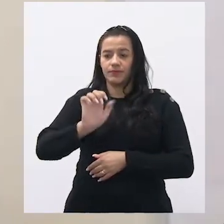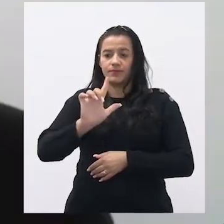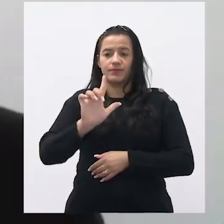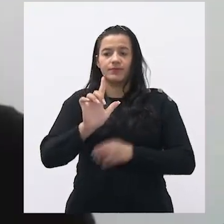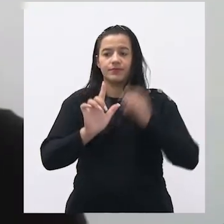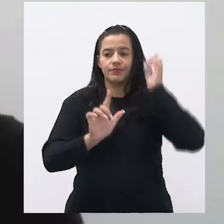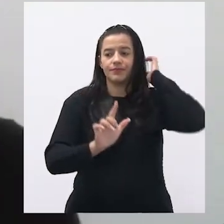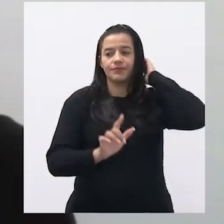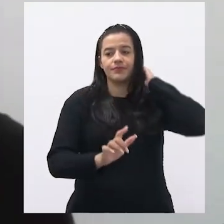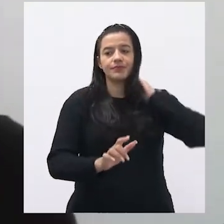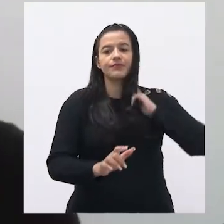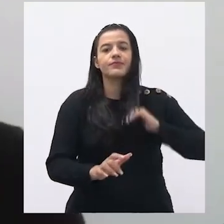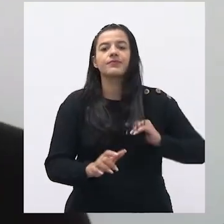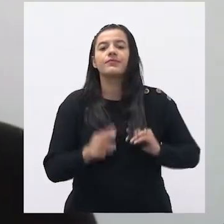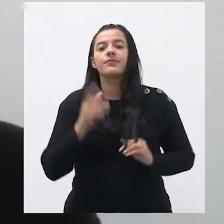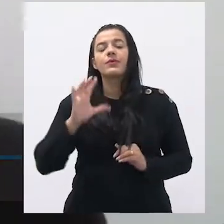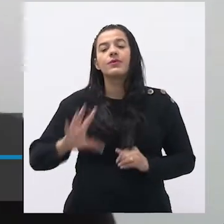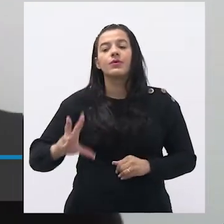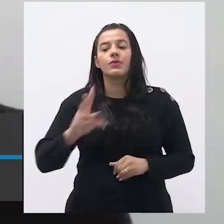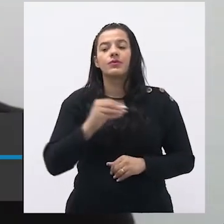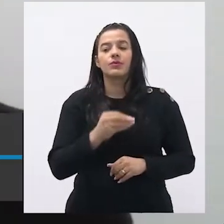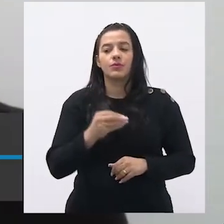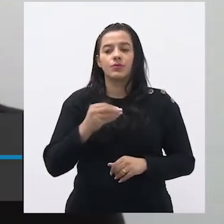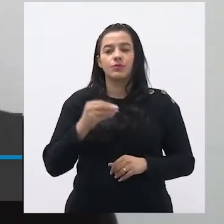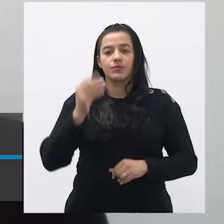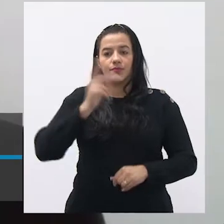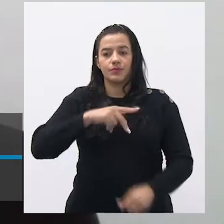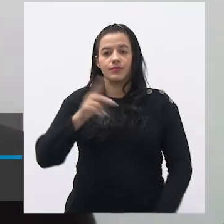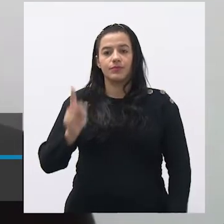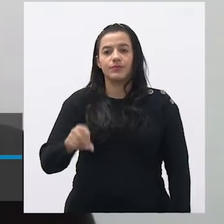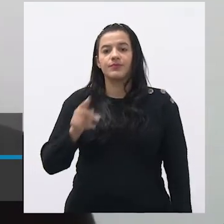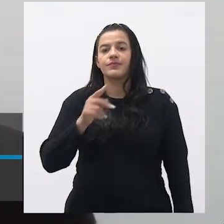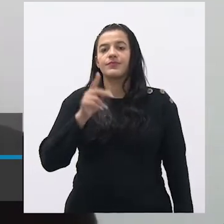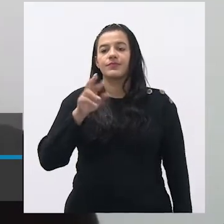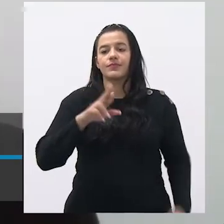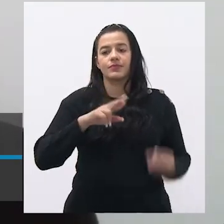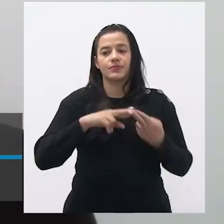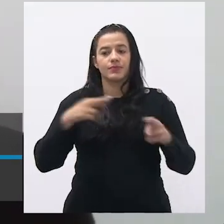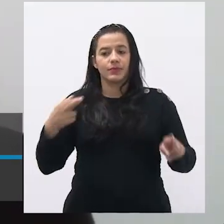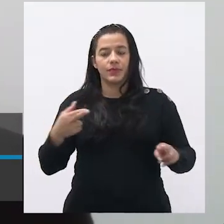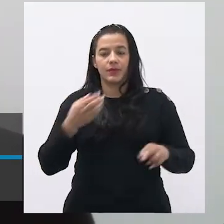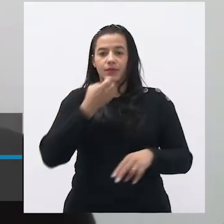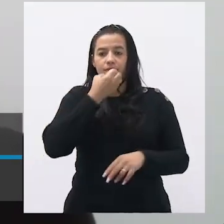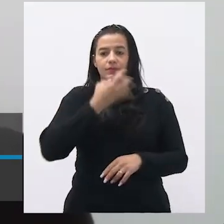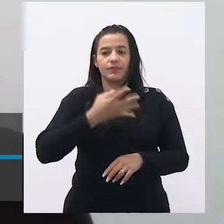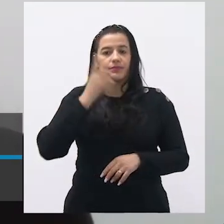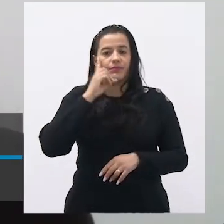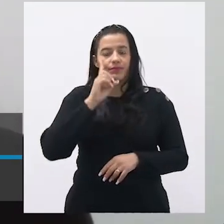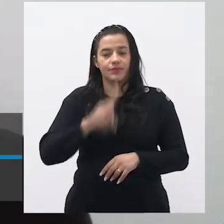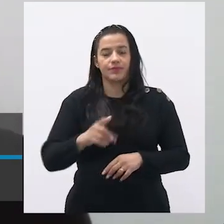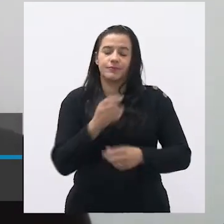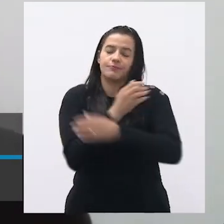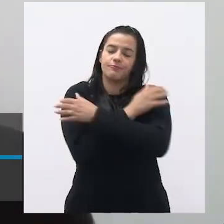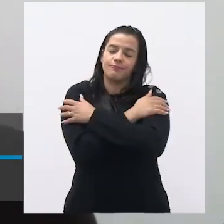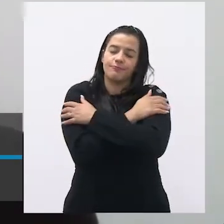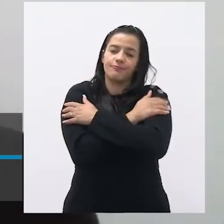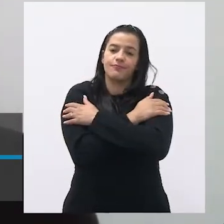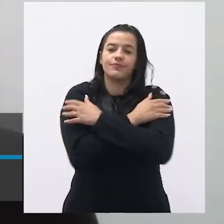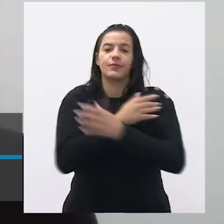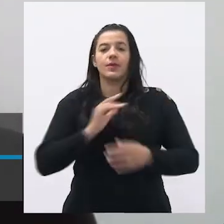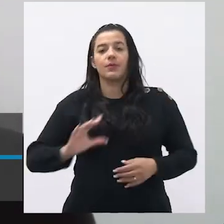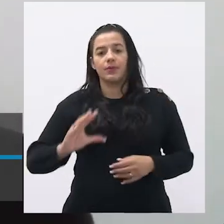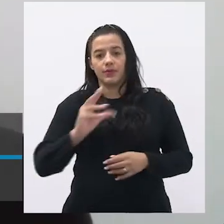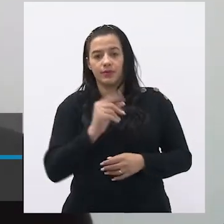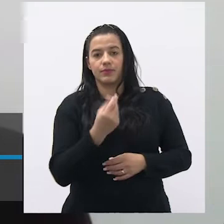Bom dia a todos os professores e professoras da rede. Um abraço para